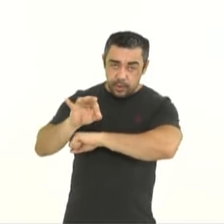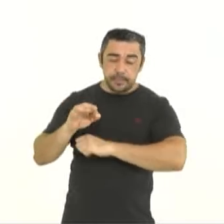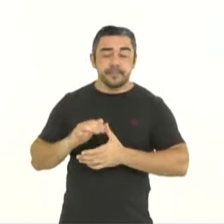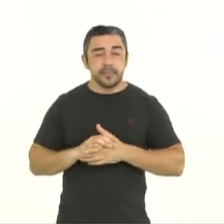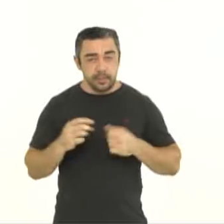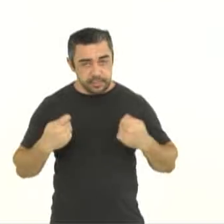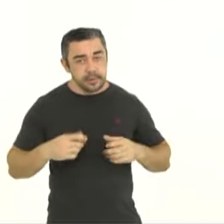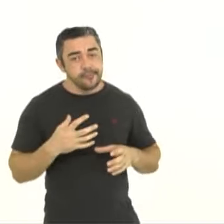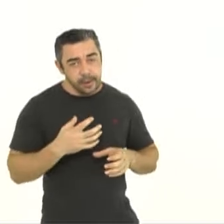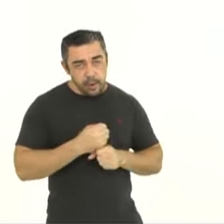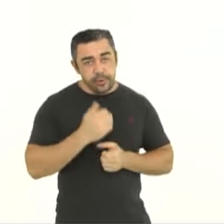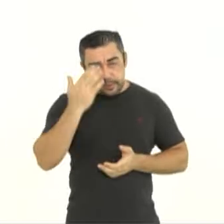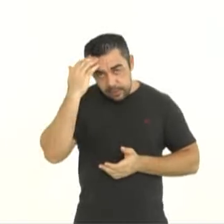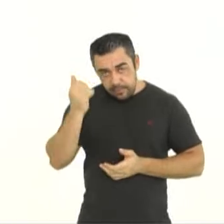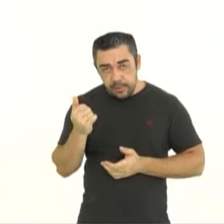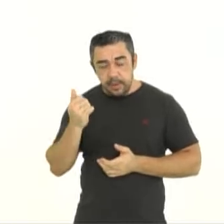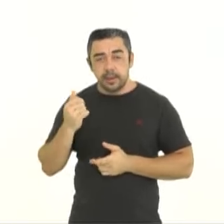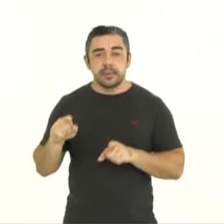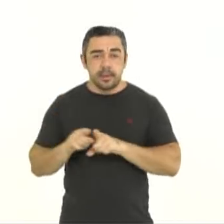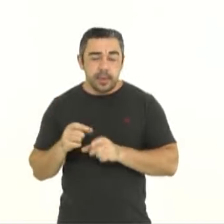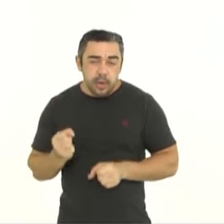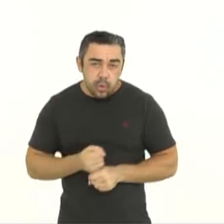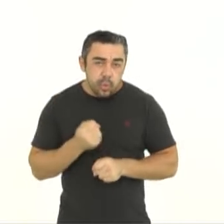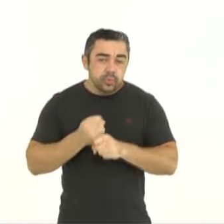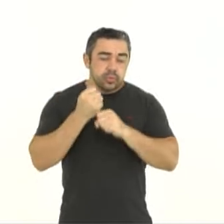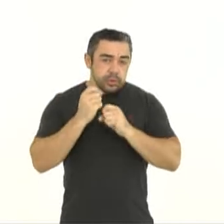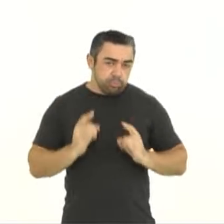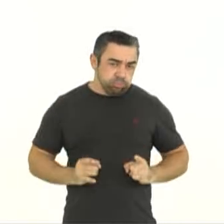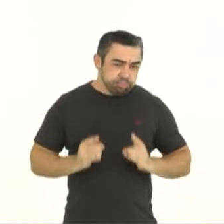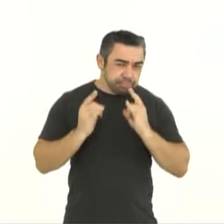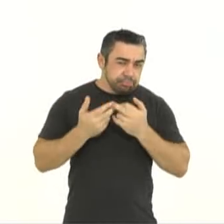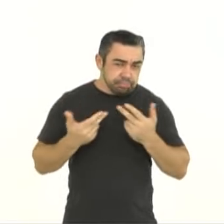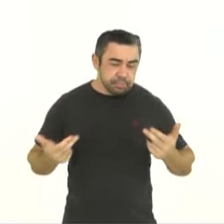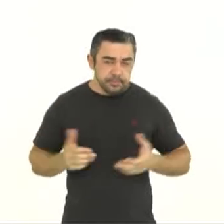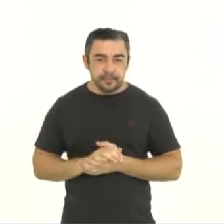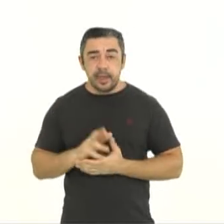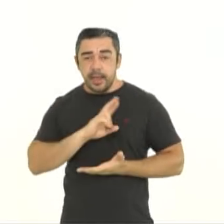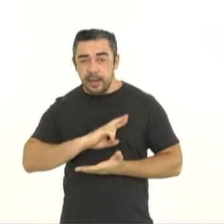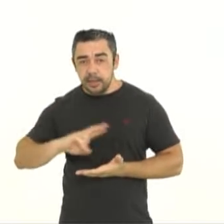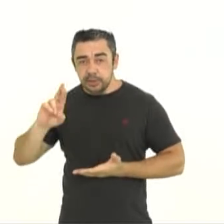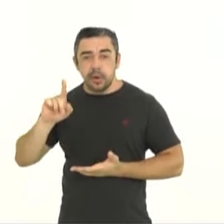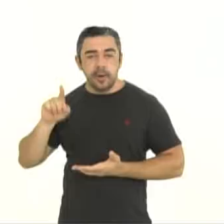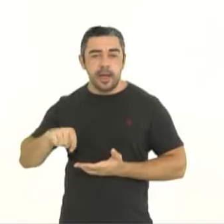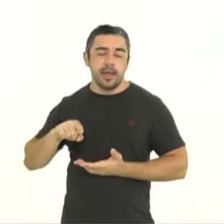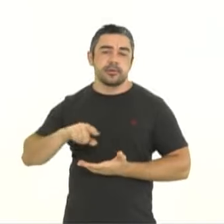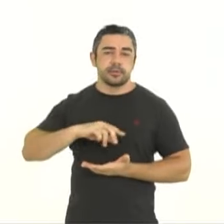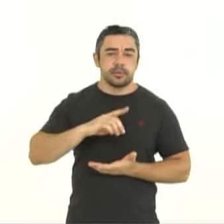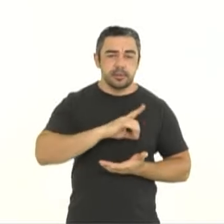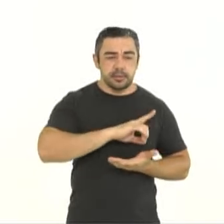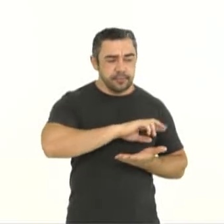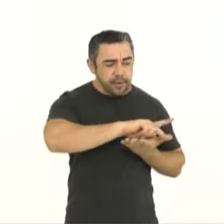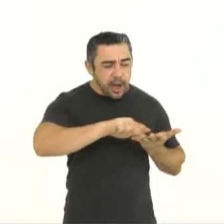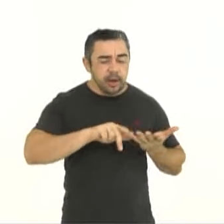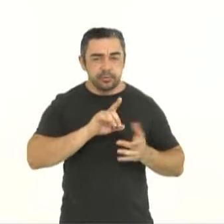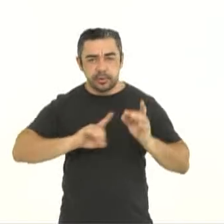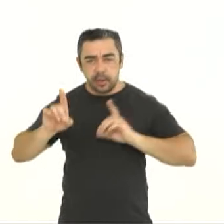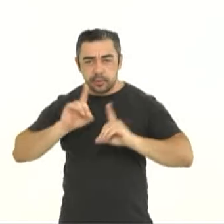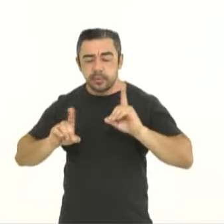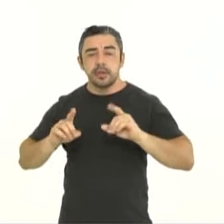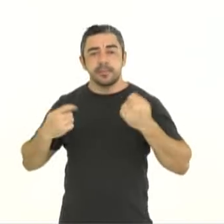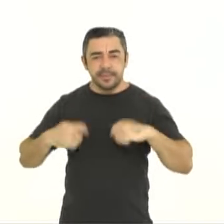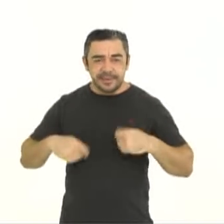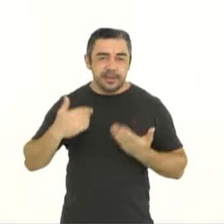era necessária, técnicas da construção civil. Em sua religião eles eram o quê? Politeístas e